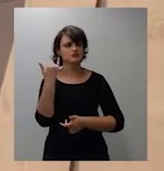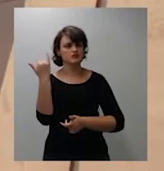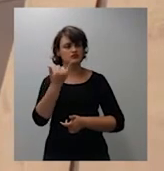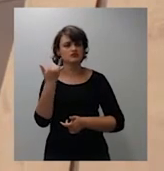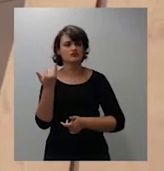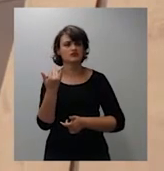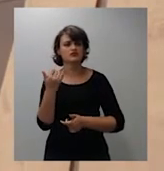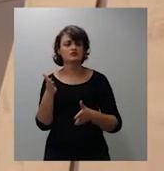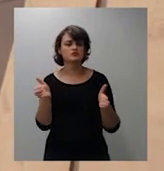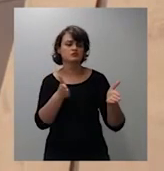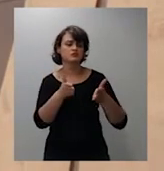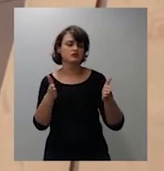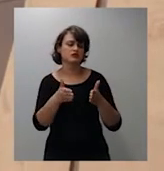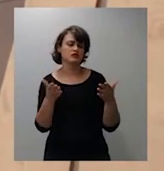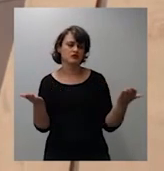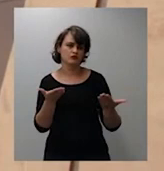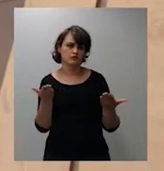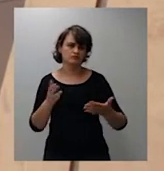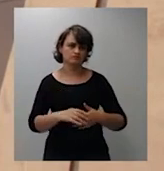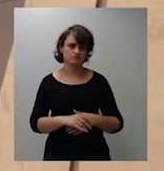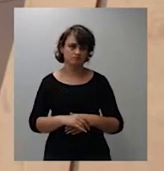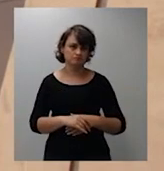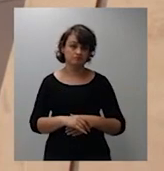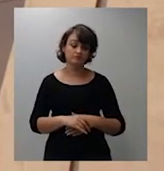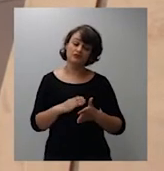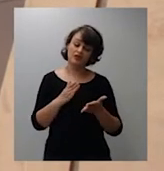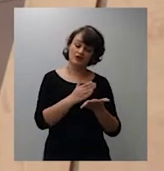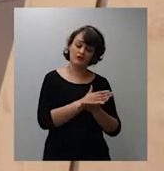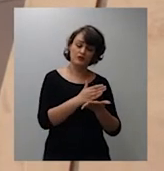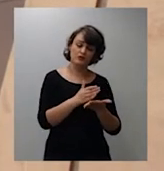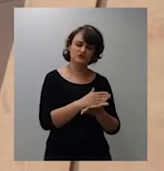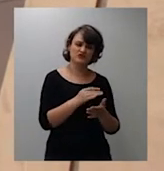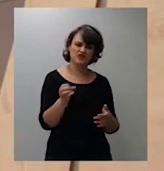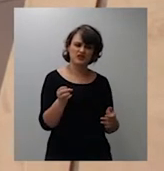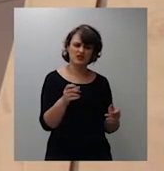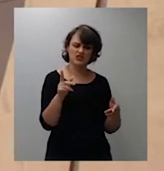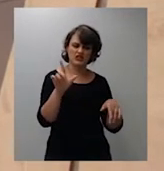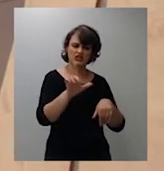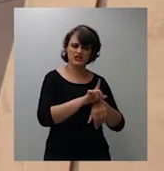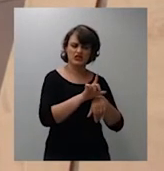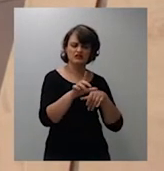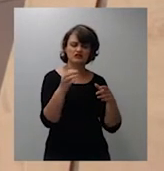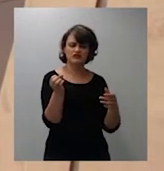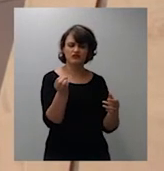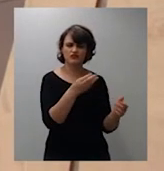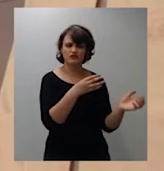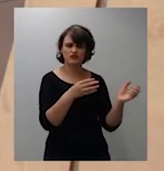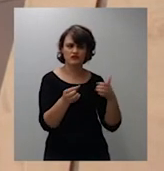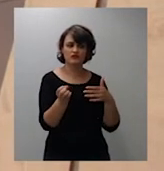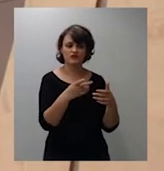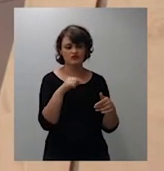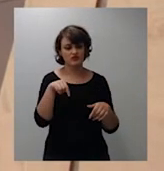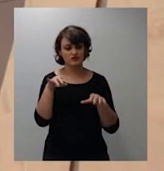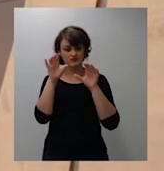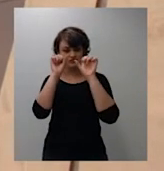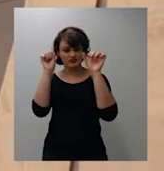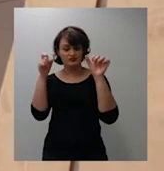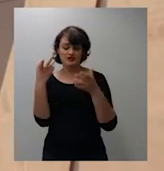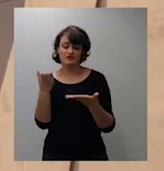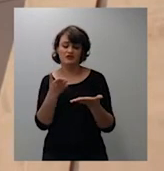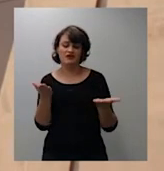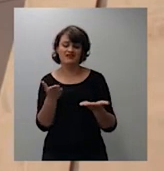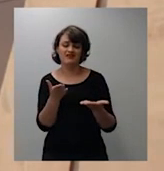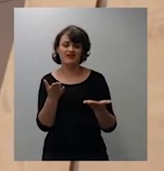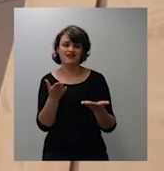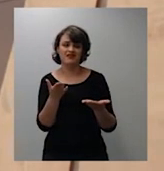atuais uns por que tocam em inovações legislativas sobre as quais este tribunal ainda não teve a oportunidade de